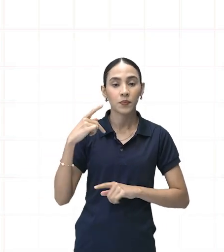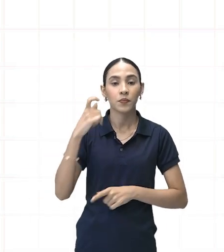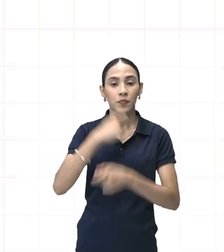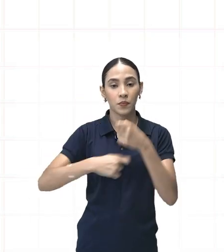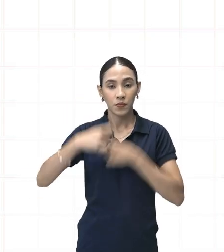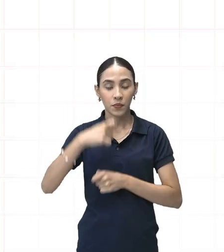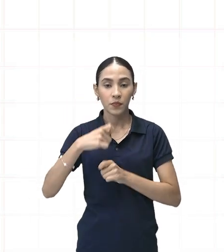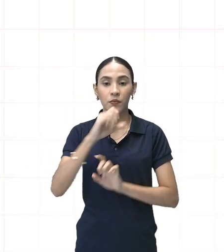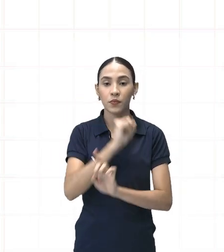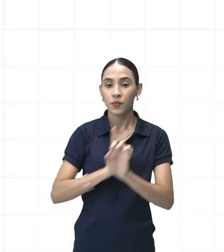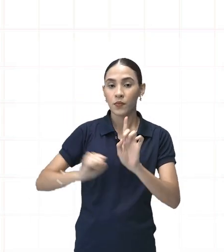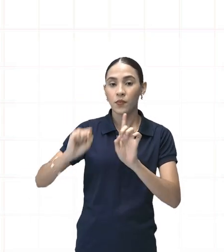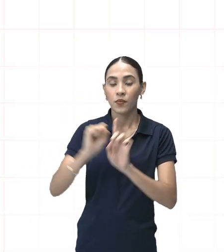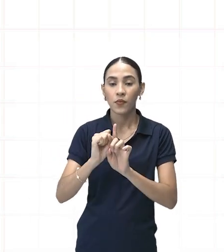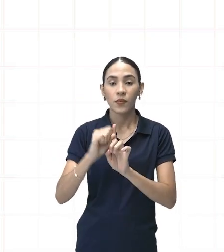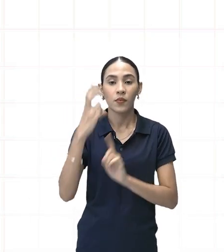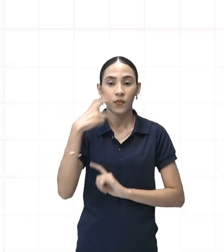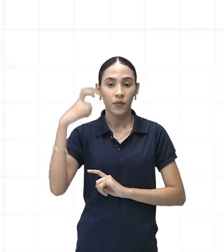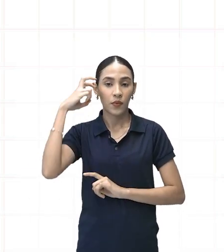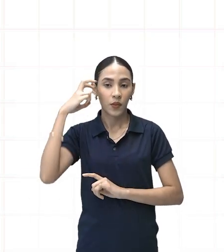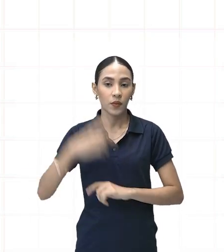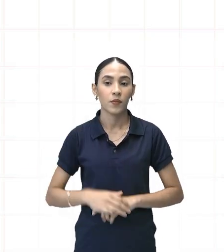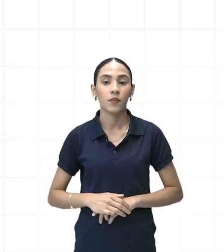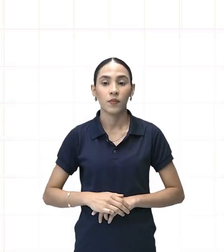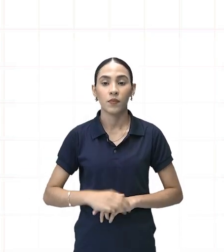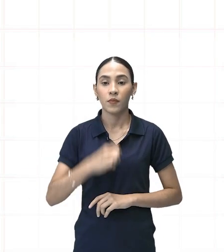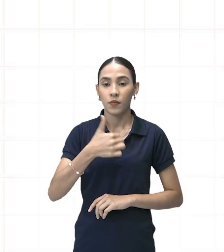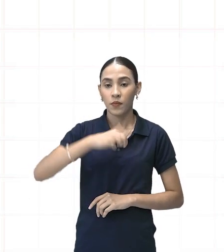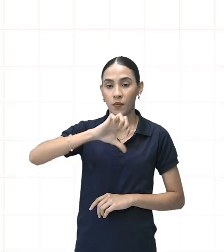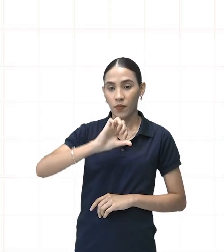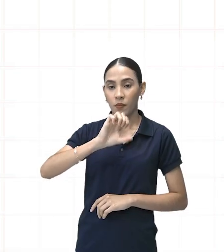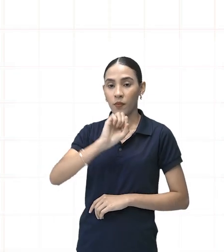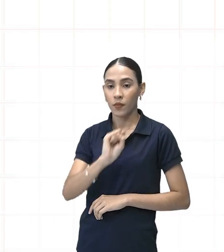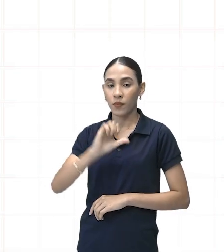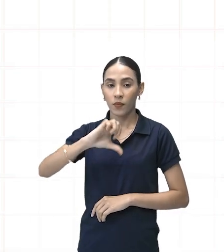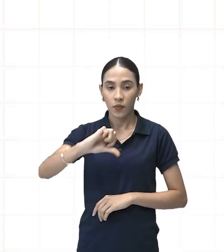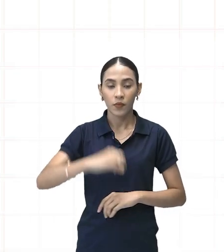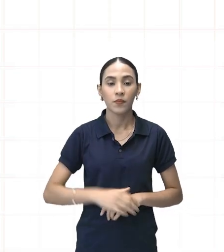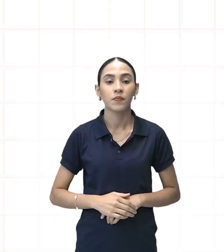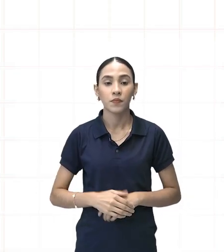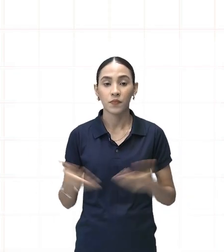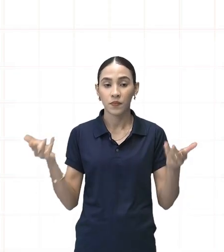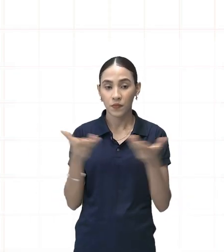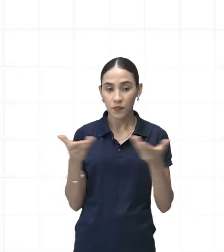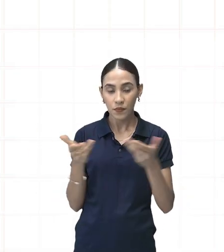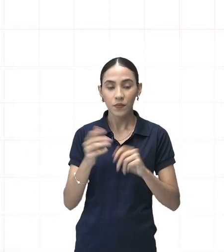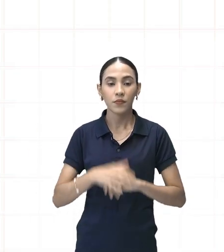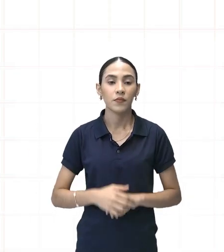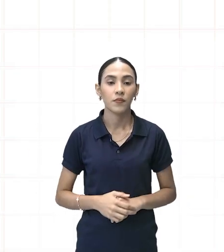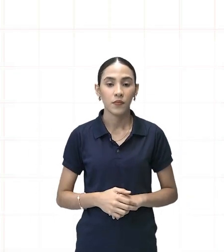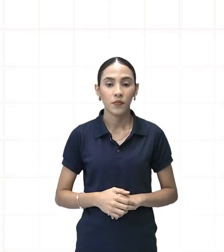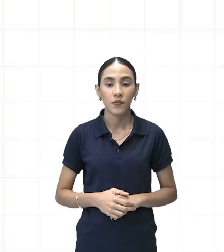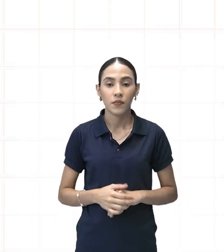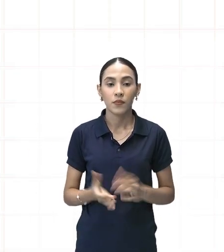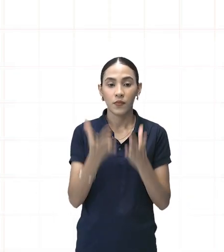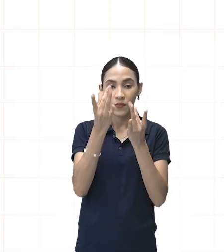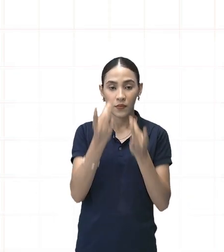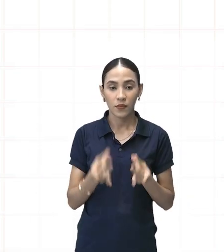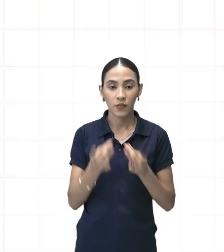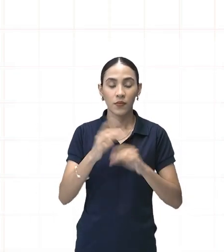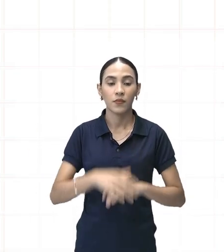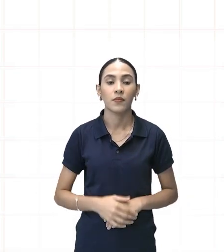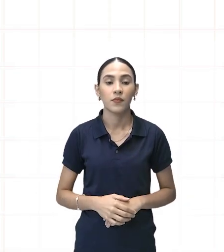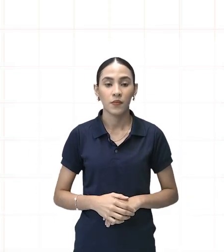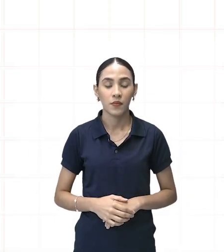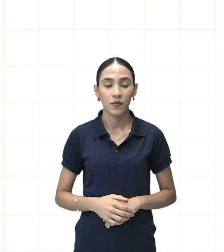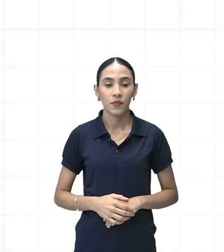políticas, econômicas, sociais e culturais de 1989 aos dias atuais. O detalhamento